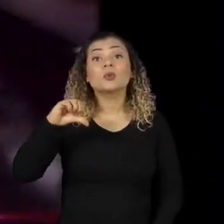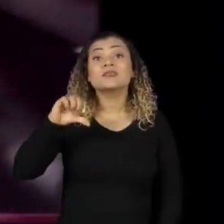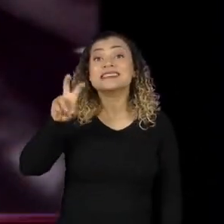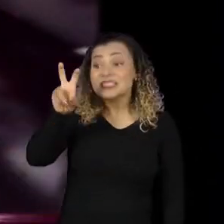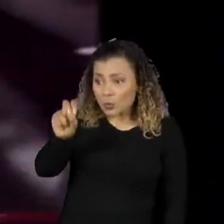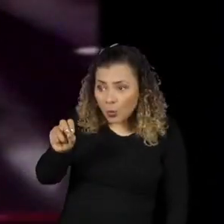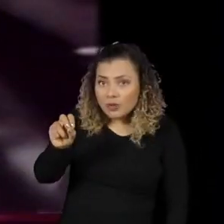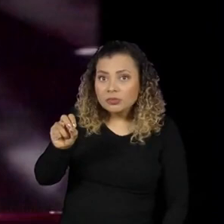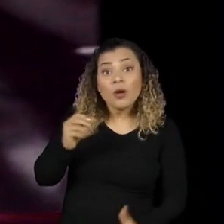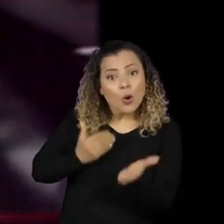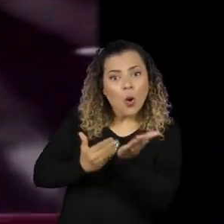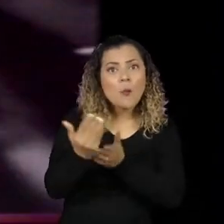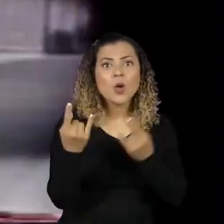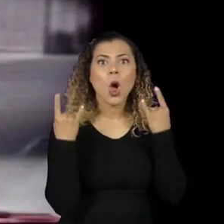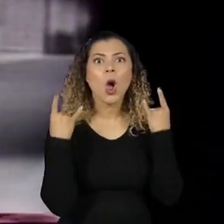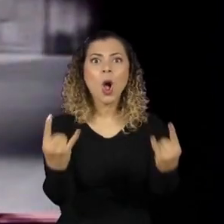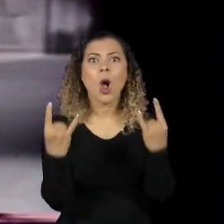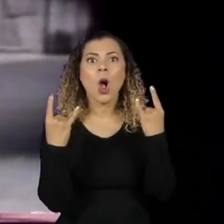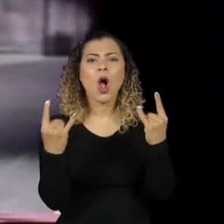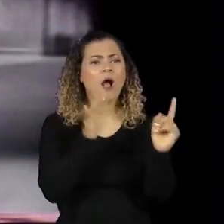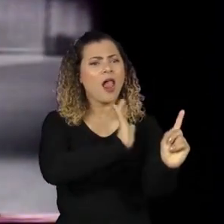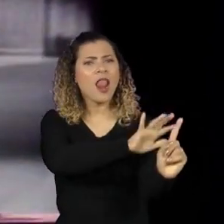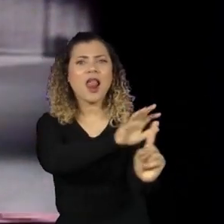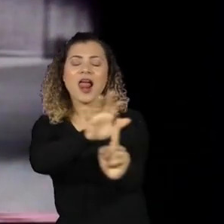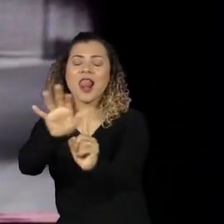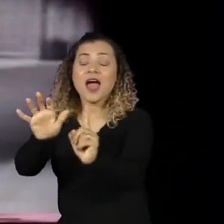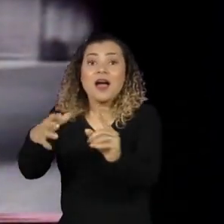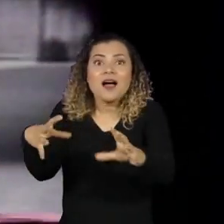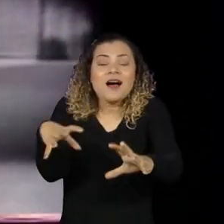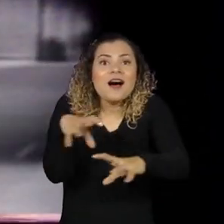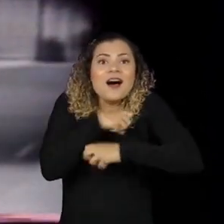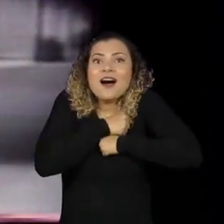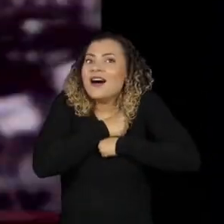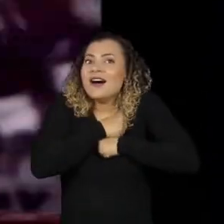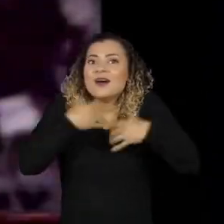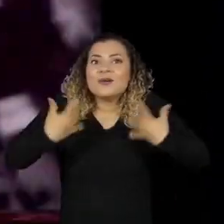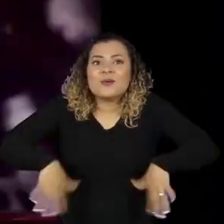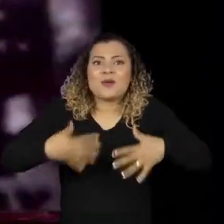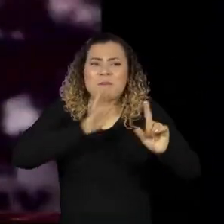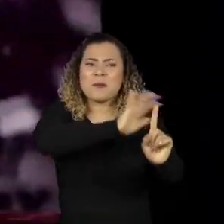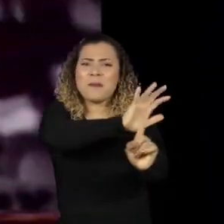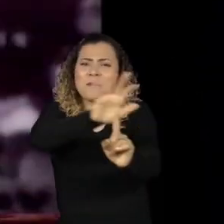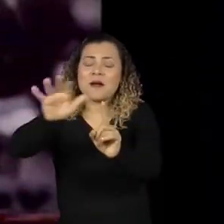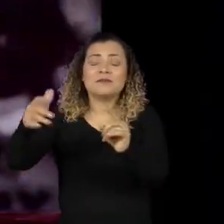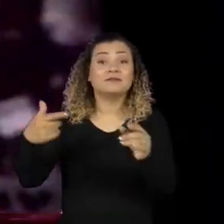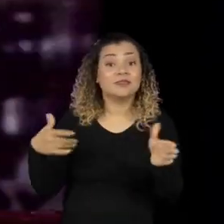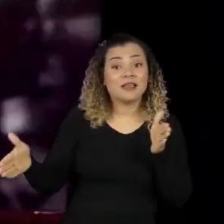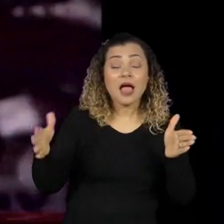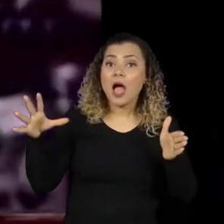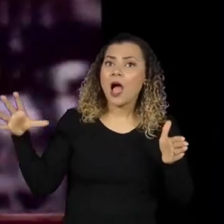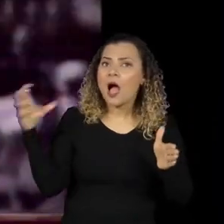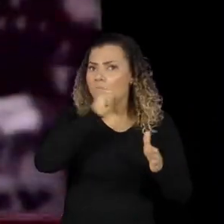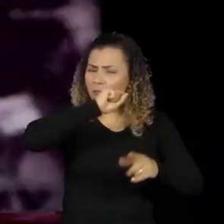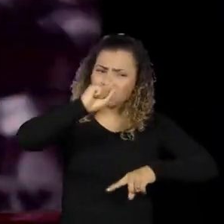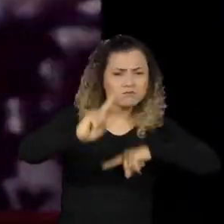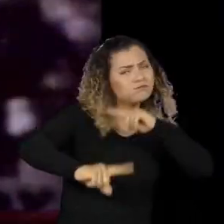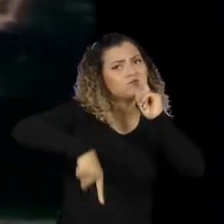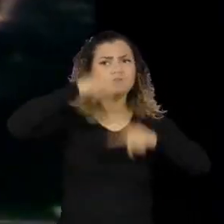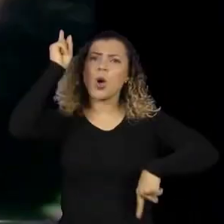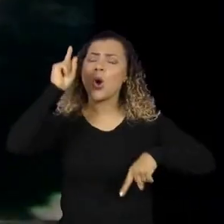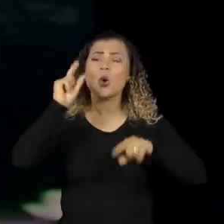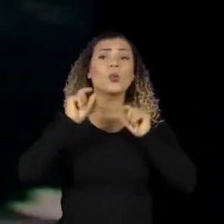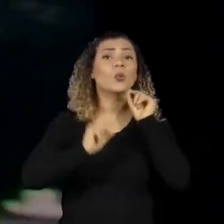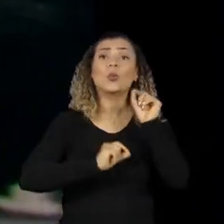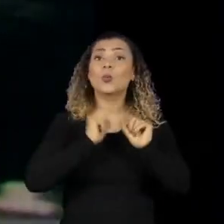50 que o rock conquistou os corações e mentes do grande público para, em pouco tempo, se tornar o gênero